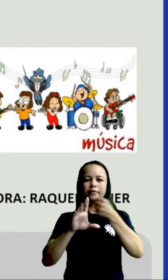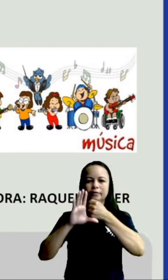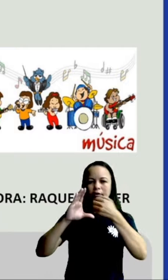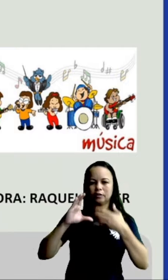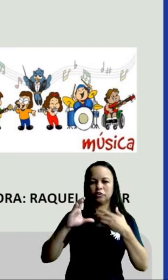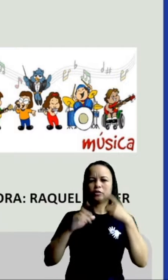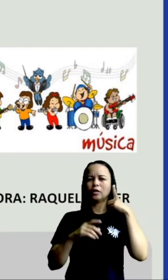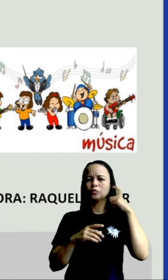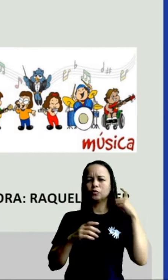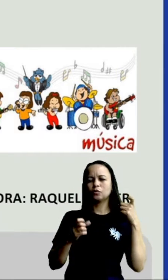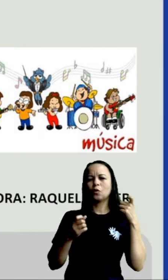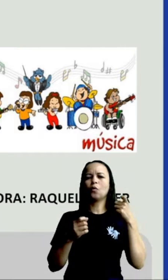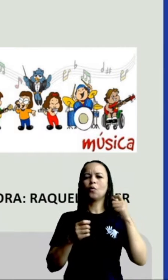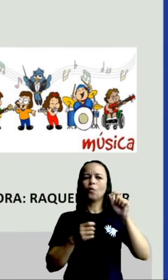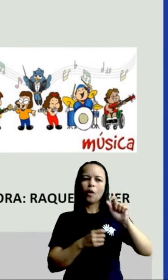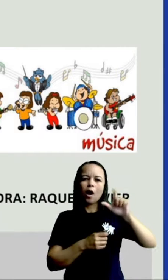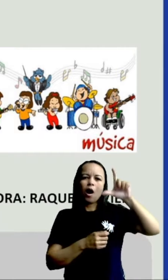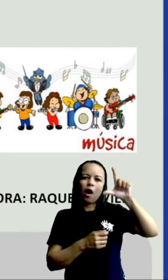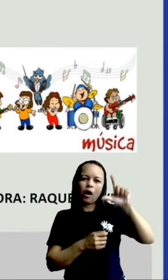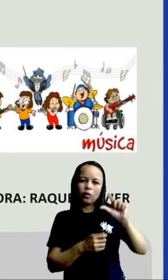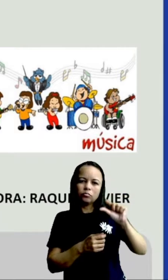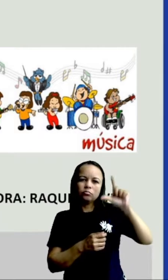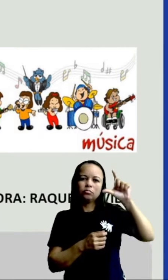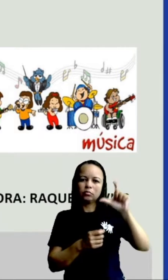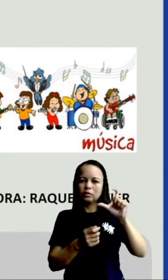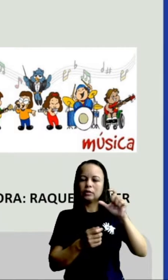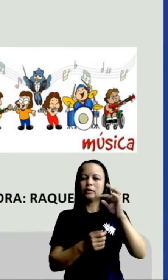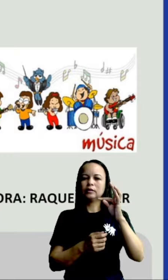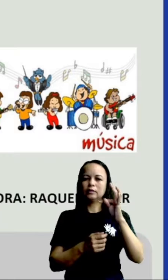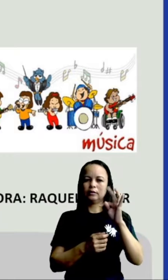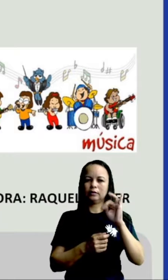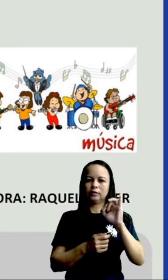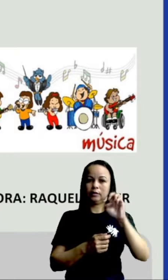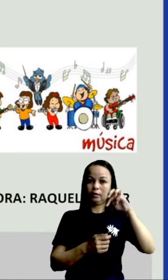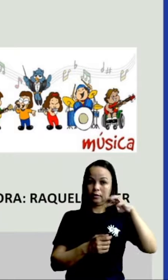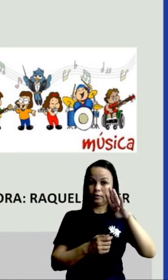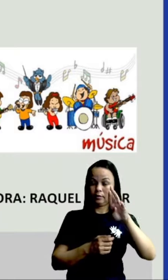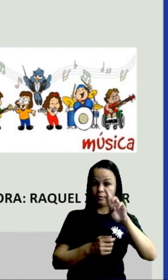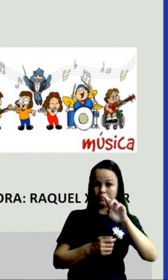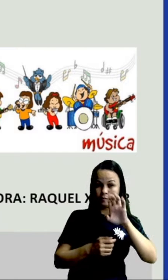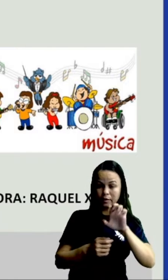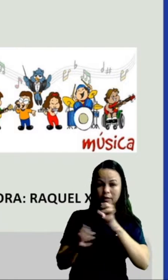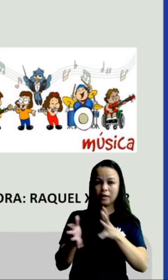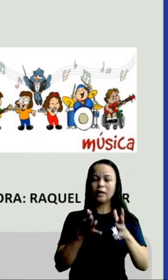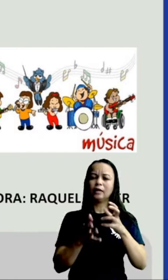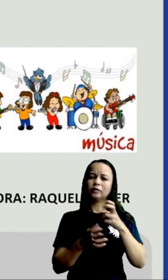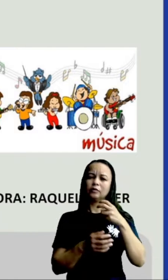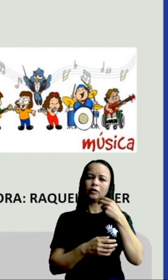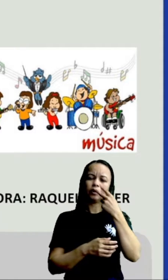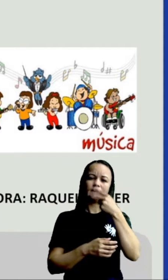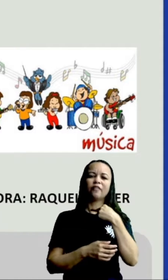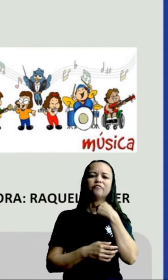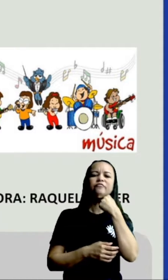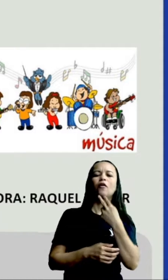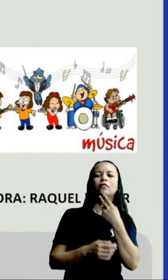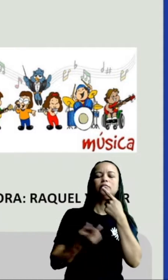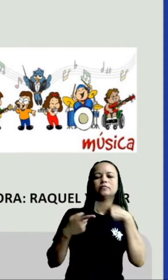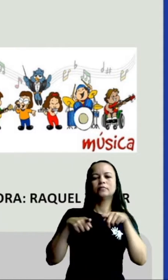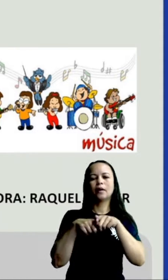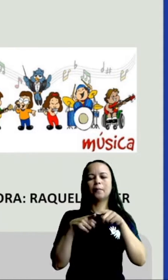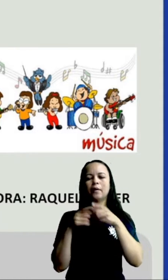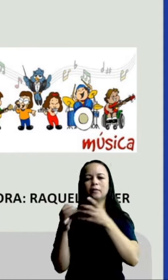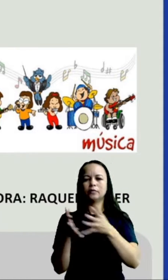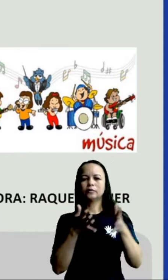origem altura duração intensidade é timbre a produção sonora da voz de voz com Que